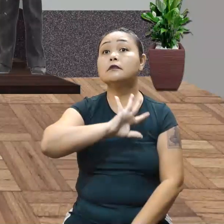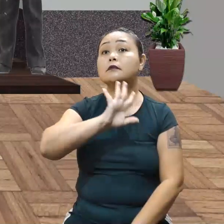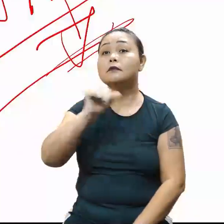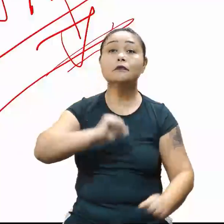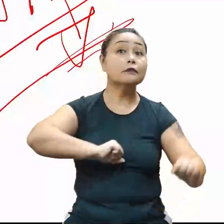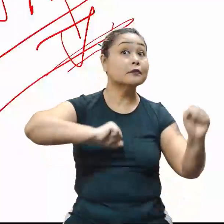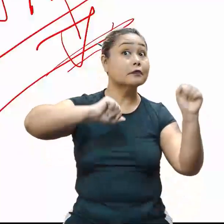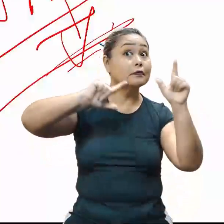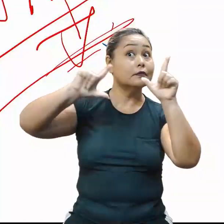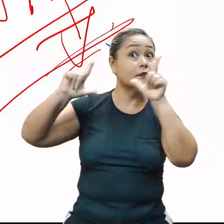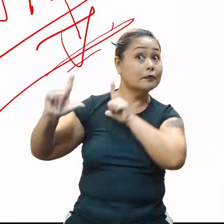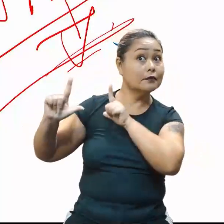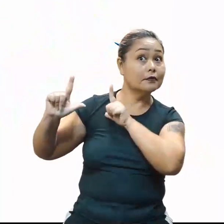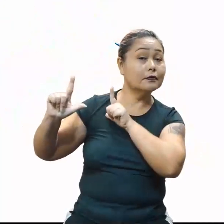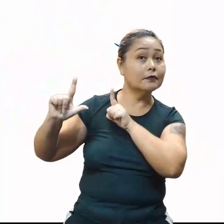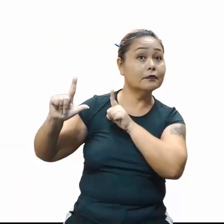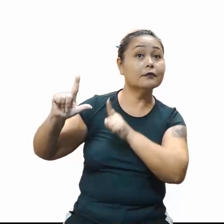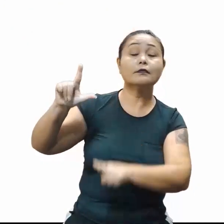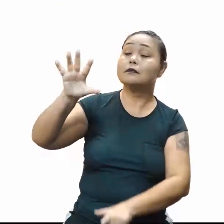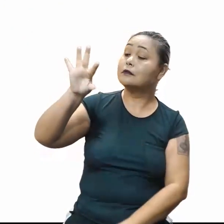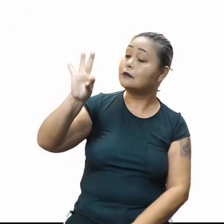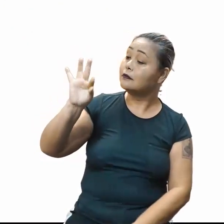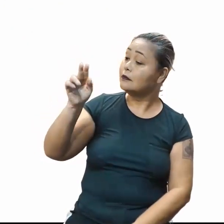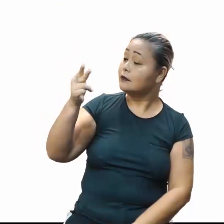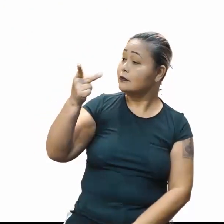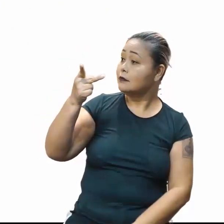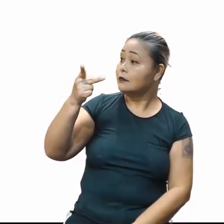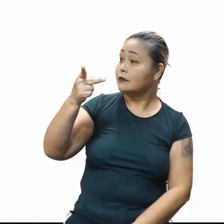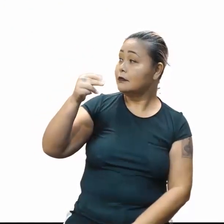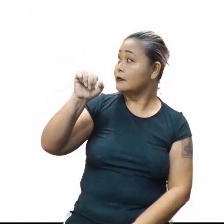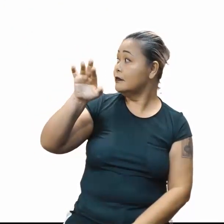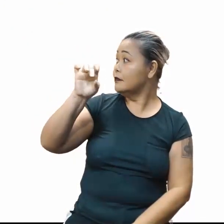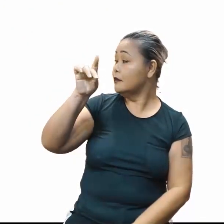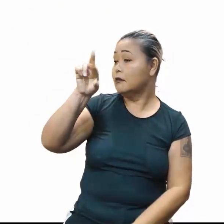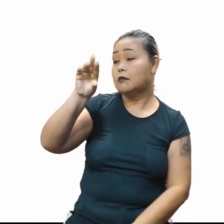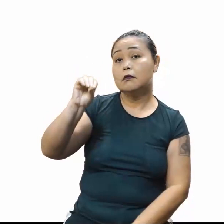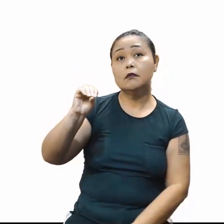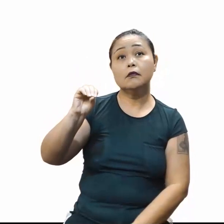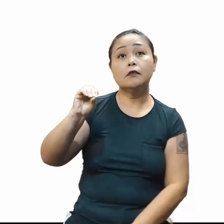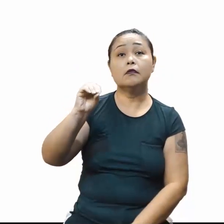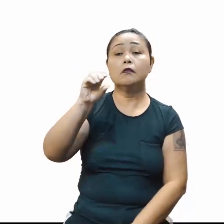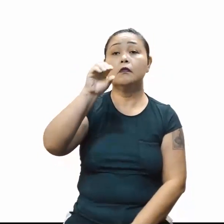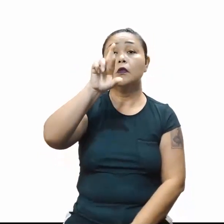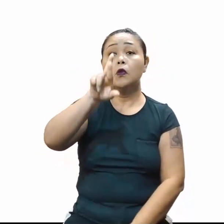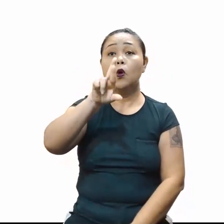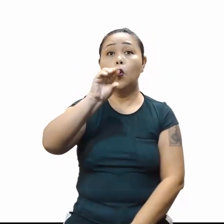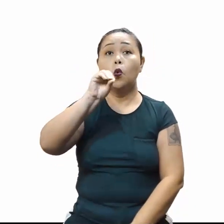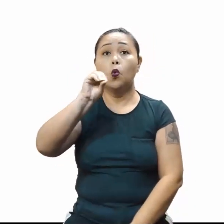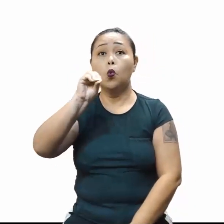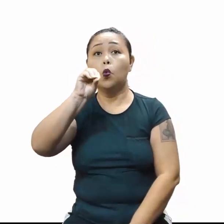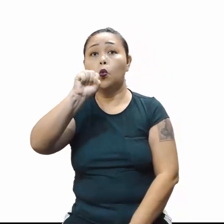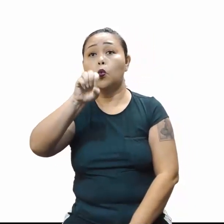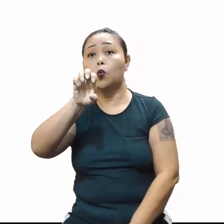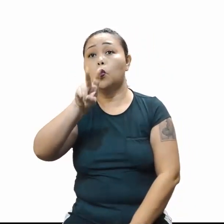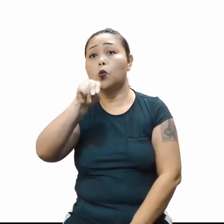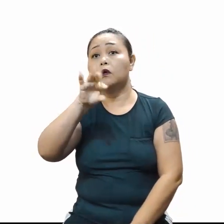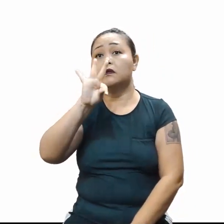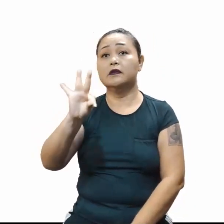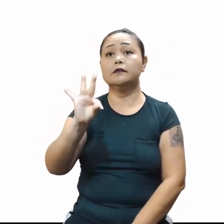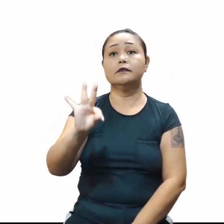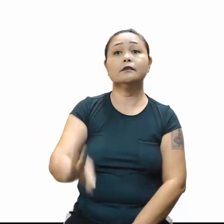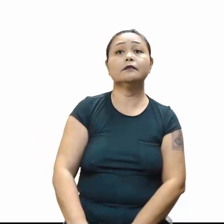na tela para vocês aí, de Theodore Roosevelt. De Theodore Roosevelt.